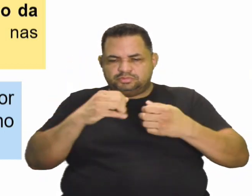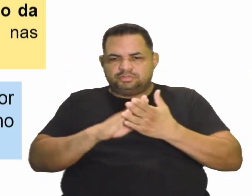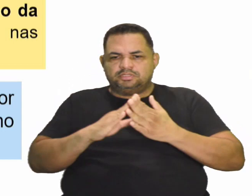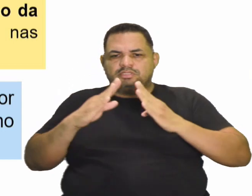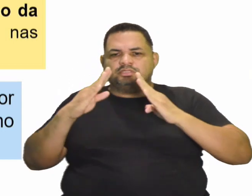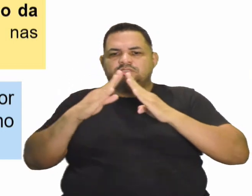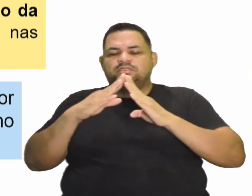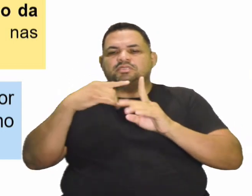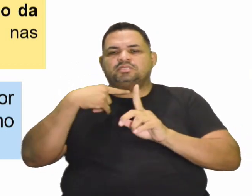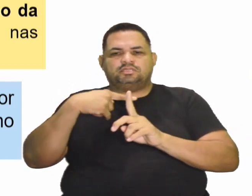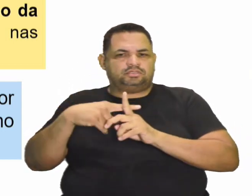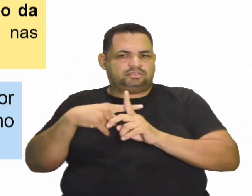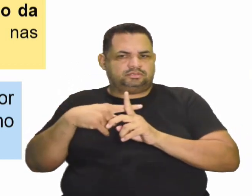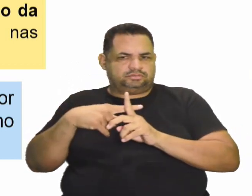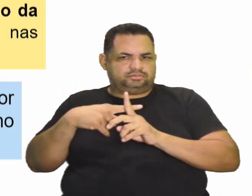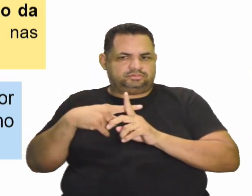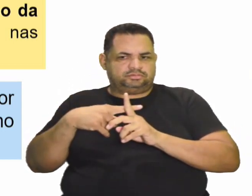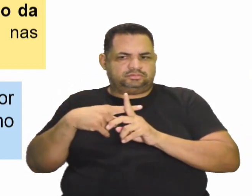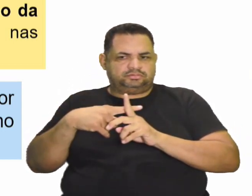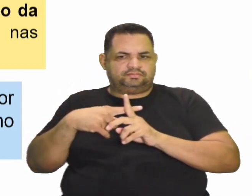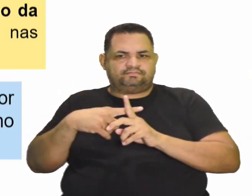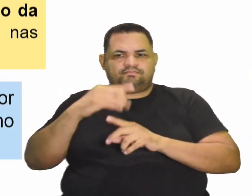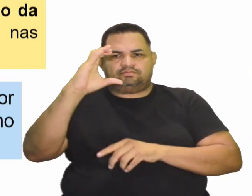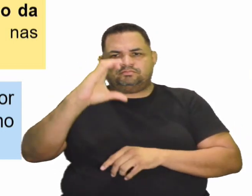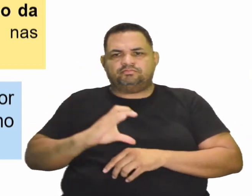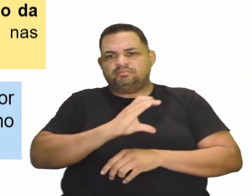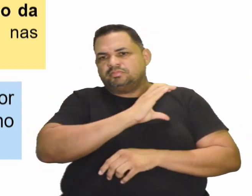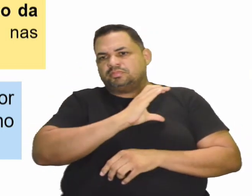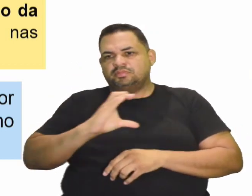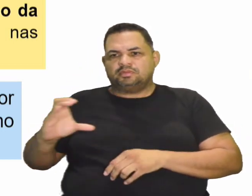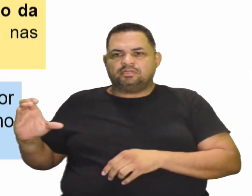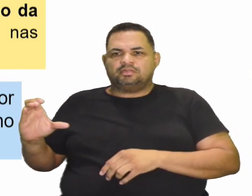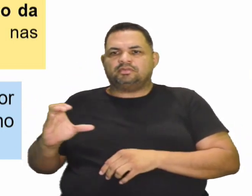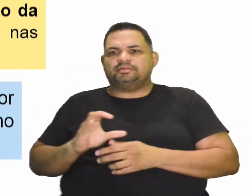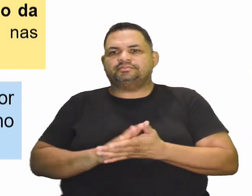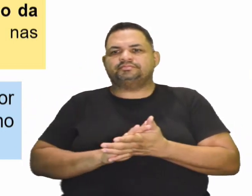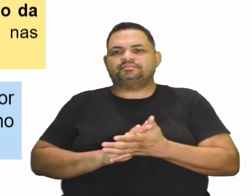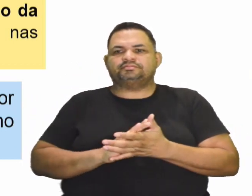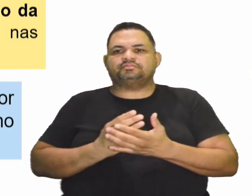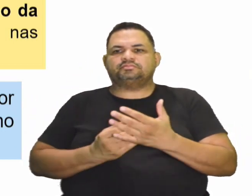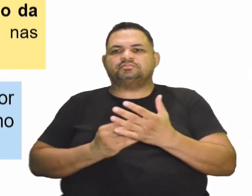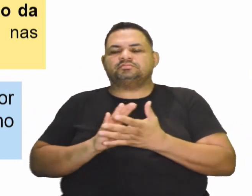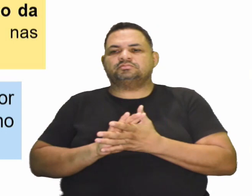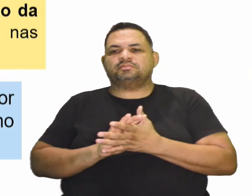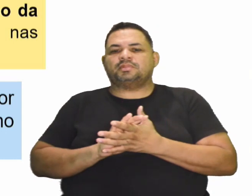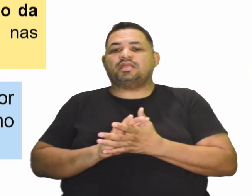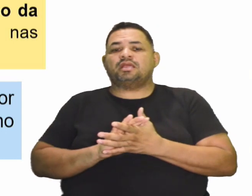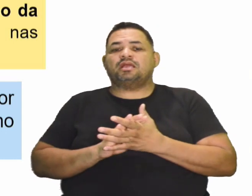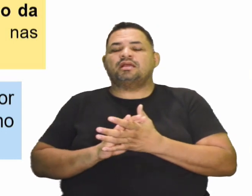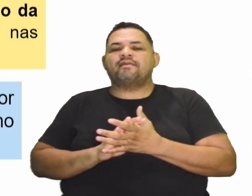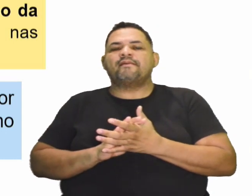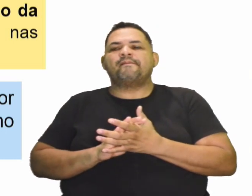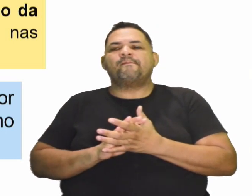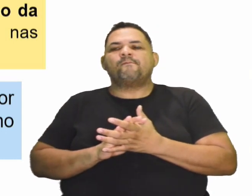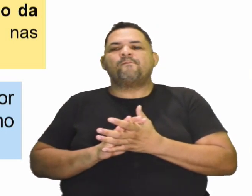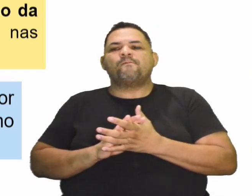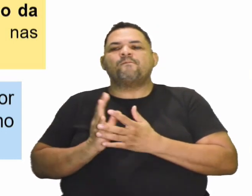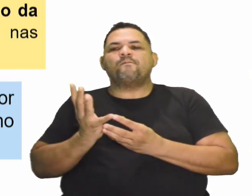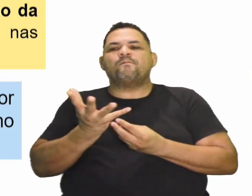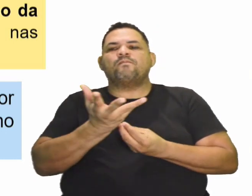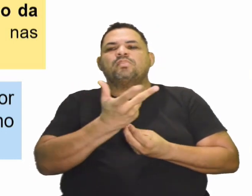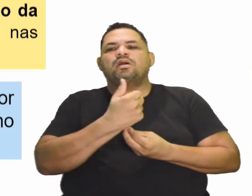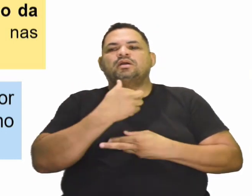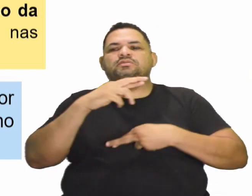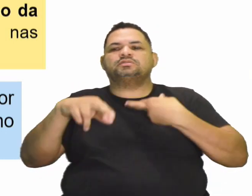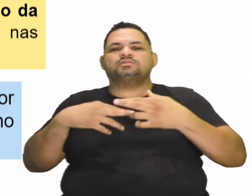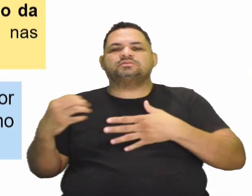né, a Igreja Católica. A arte renascentista surge, então, em oposição, ou seja, contrária a essa perspectiva